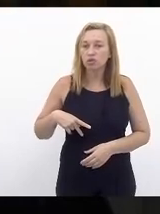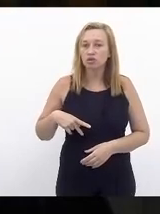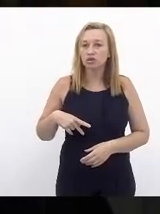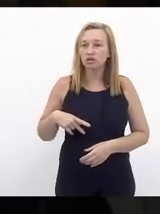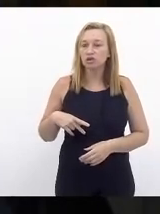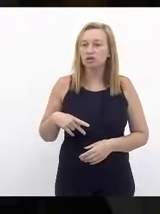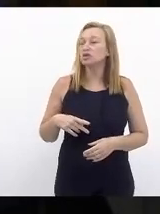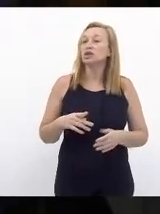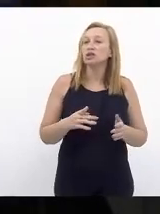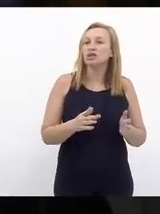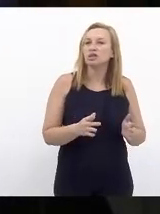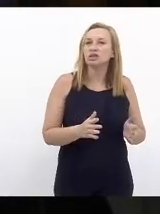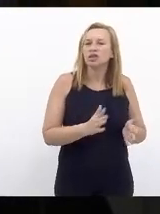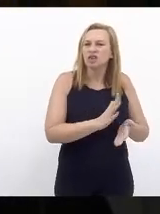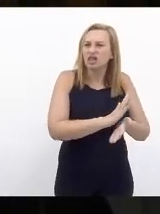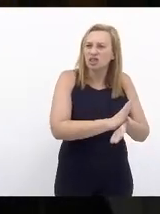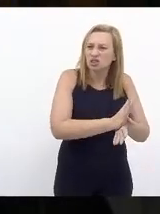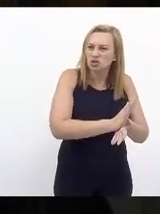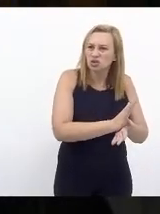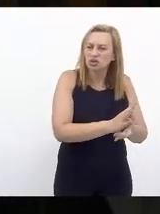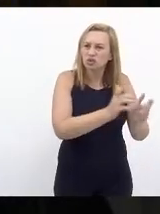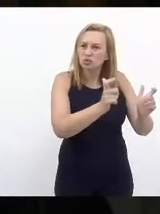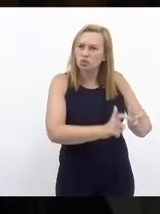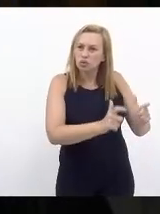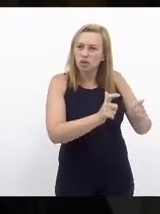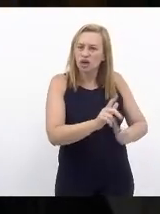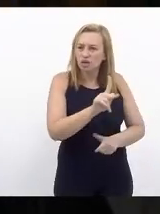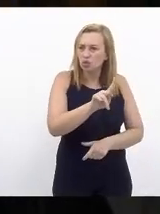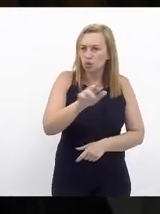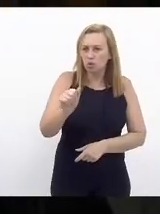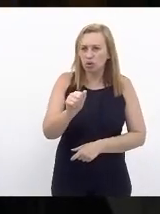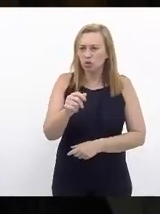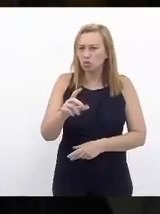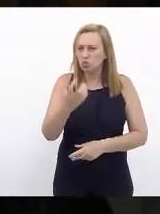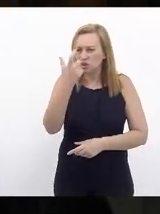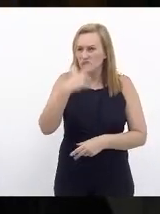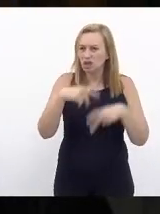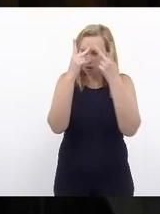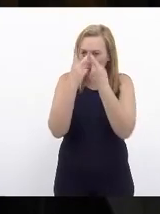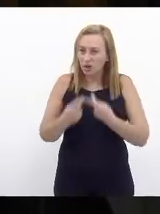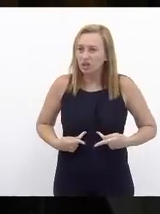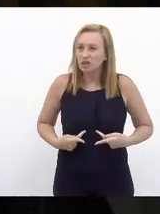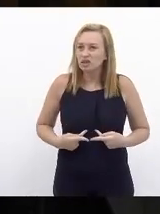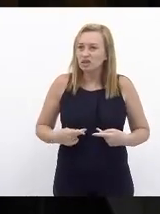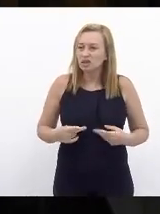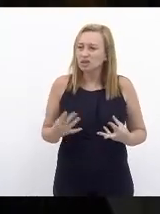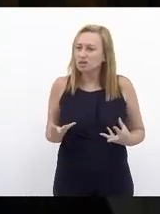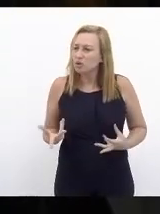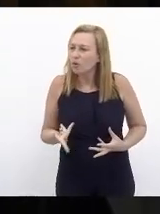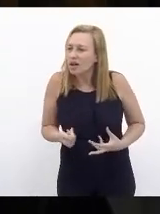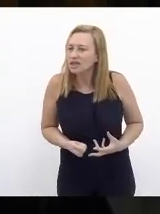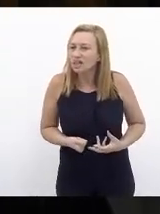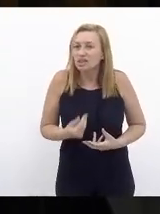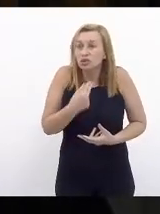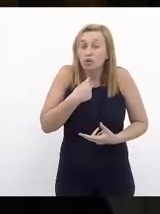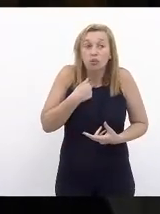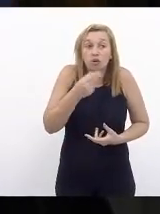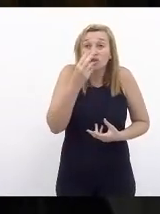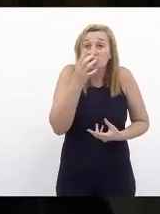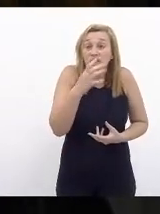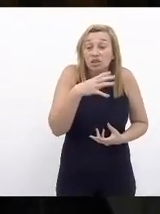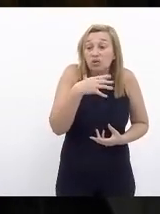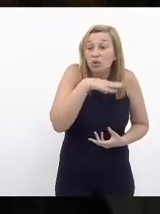condições insalubres daquela unidade, porque o ser humano tem que ser tratado como ser humano, não pode ser tratado como